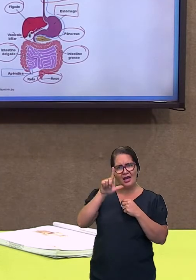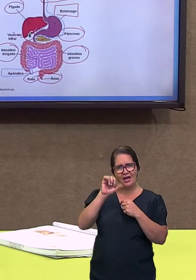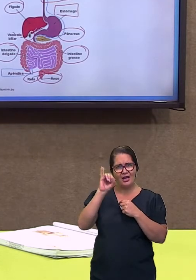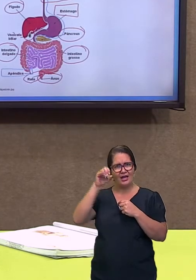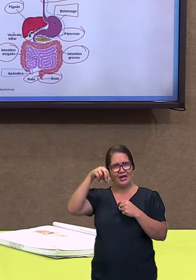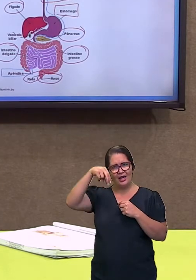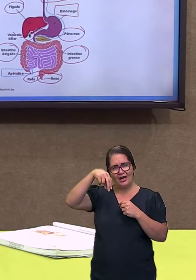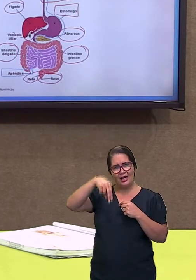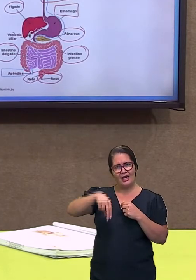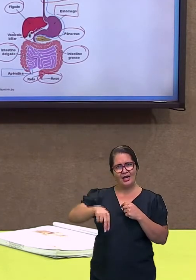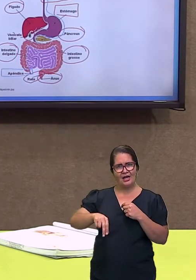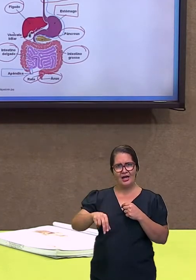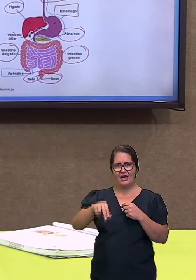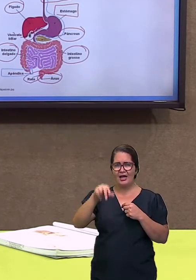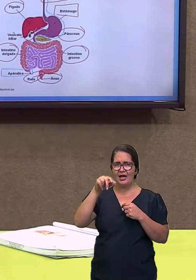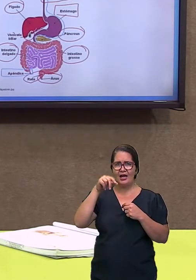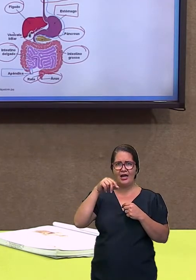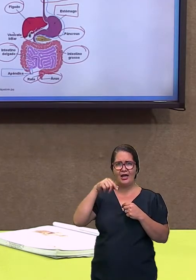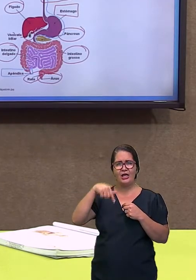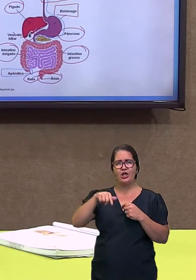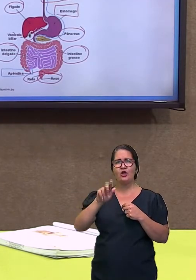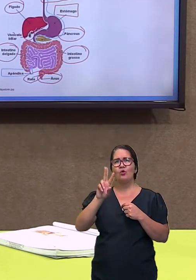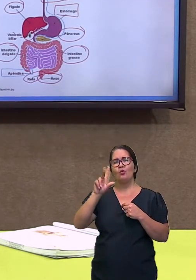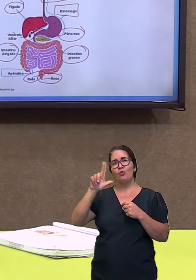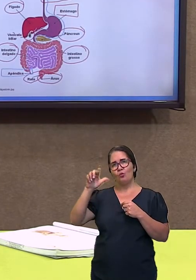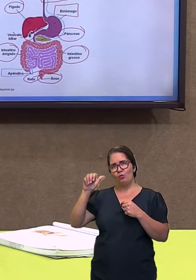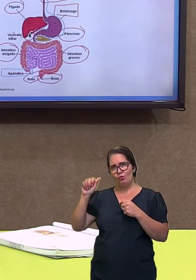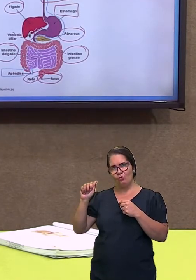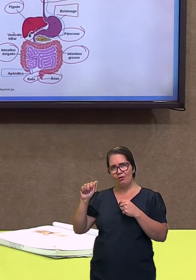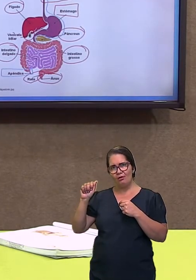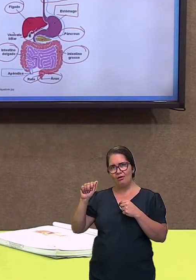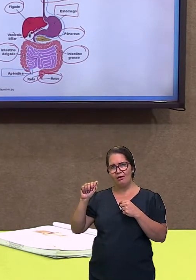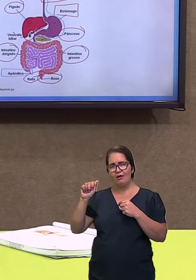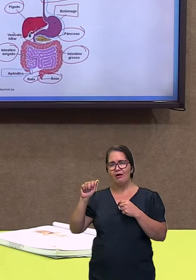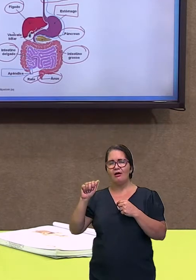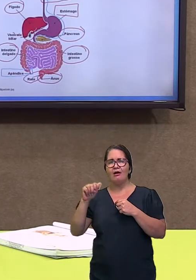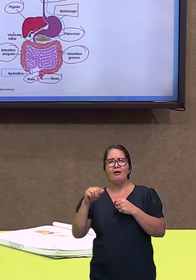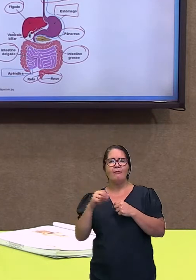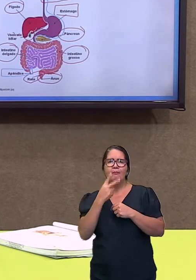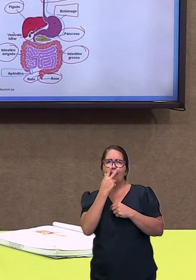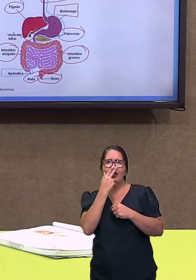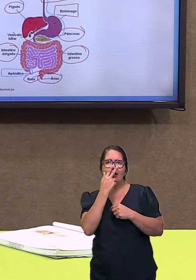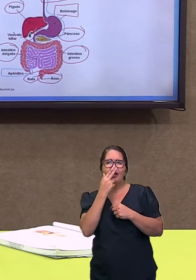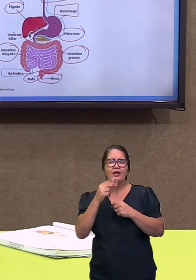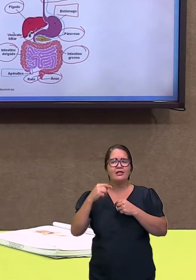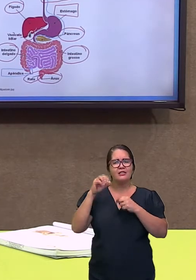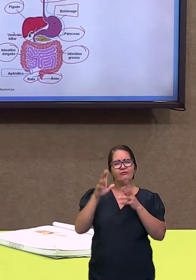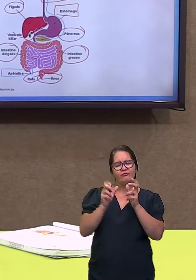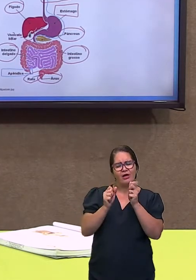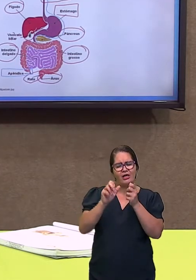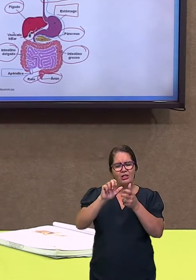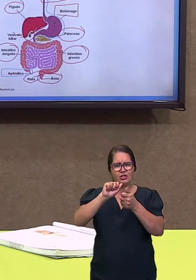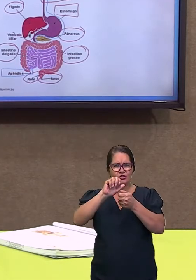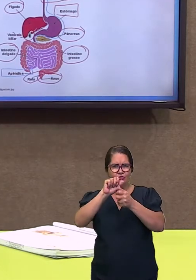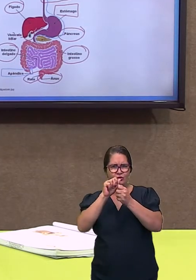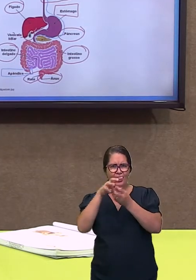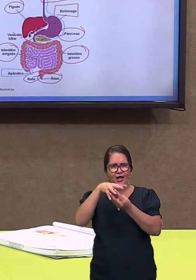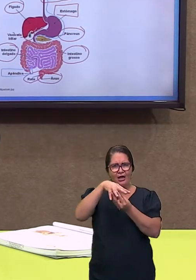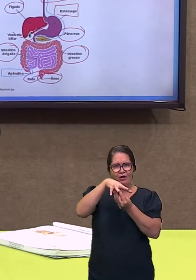ele também num formato parecendo uma coxinha, vai ajustar,